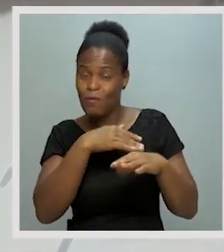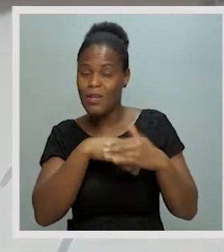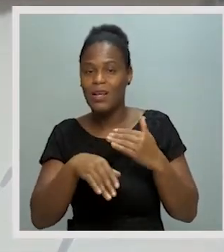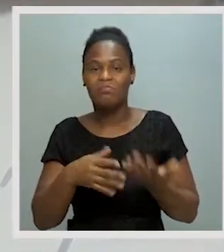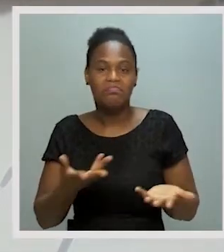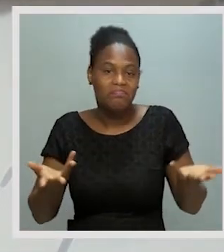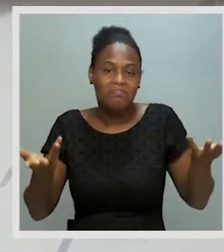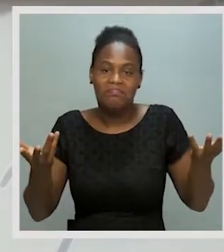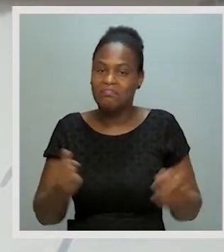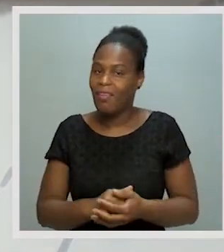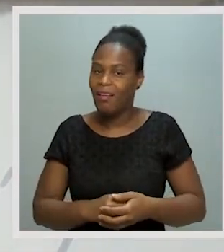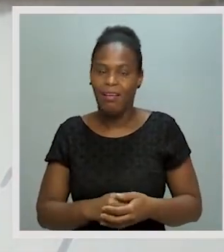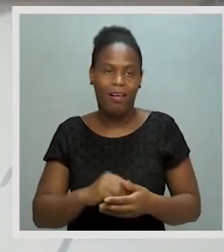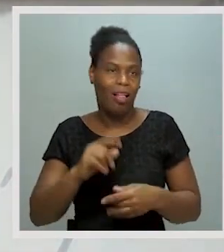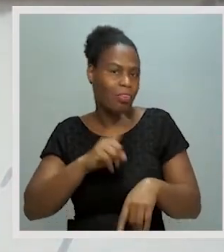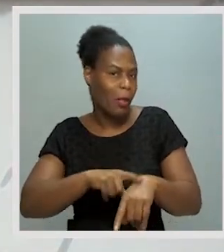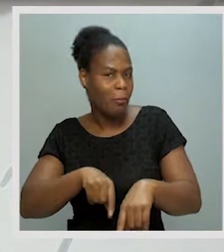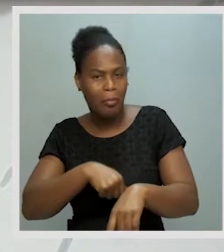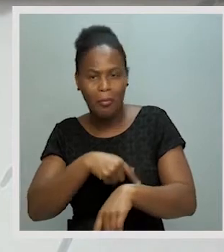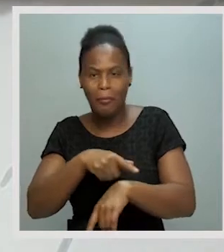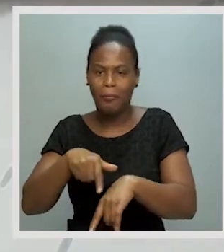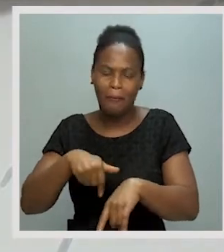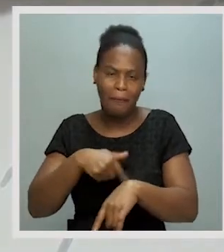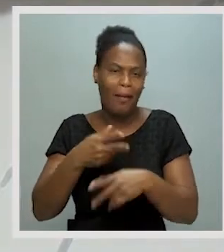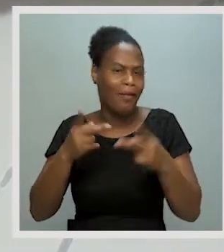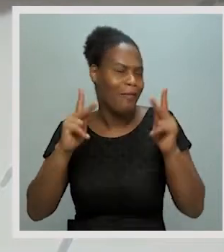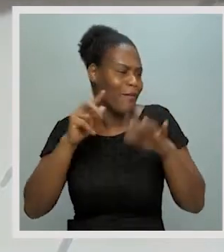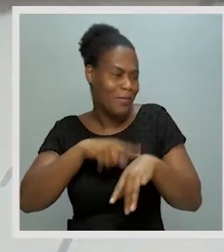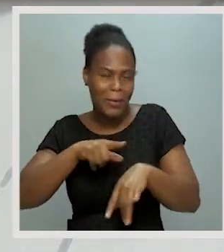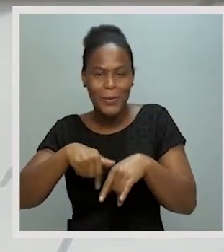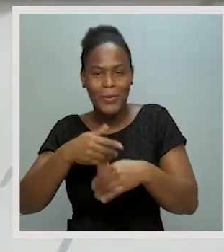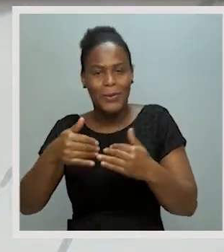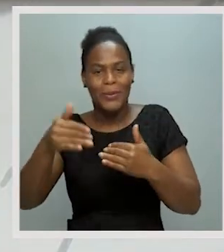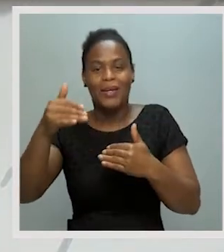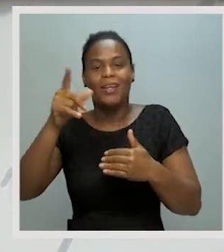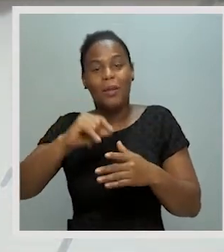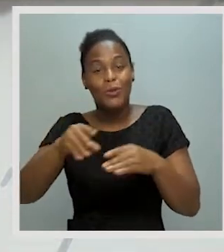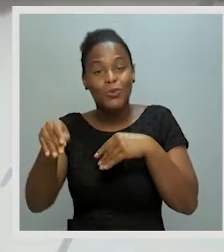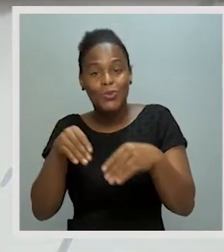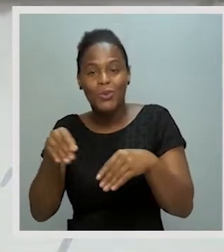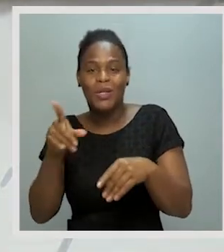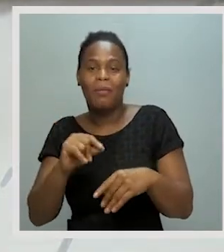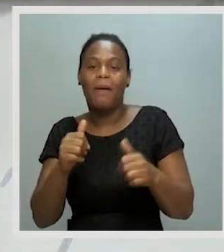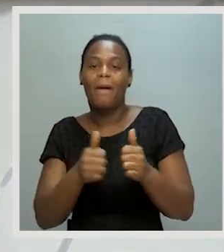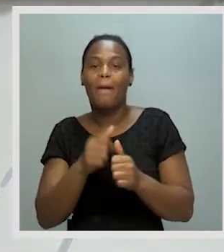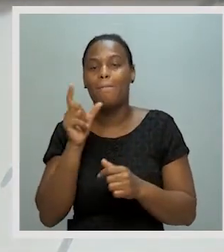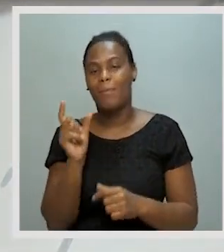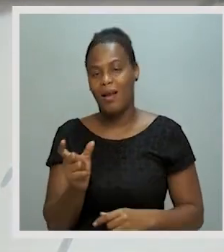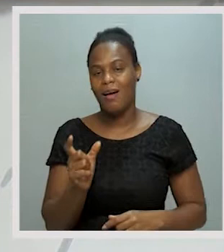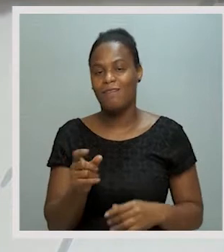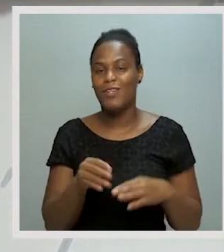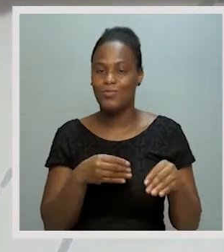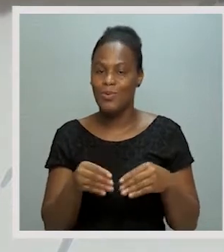casa, passamos o tempo, como está ali, passar o tempo, e jogamos também com as